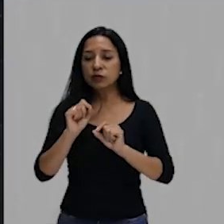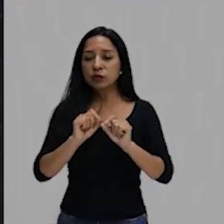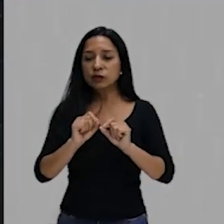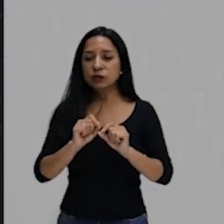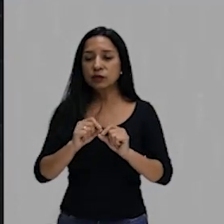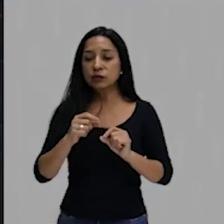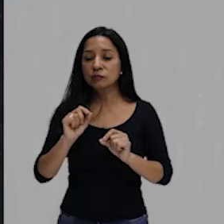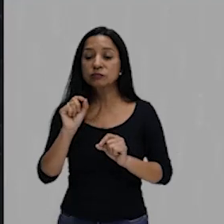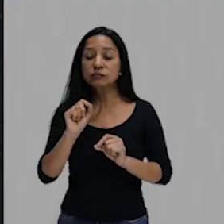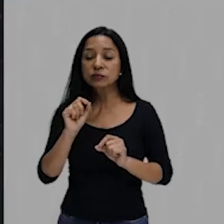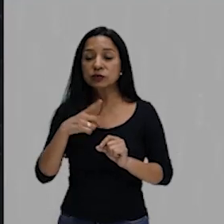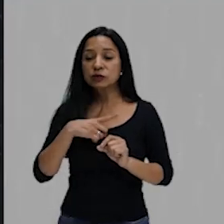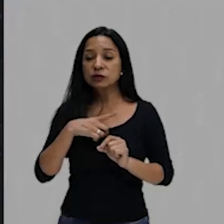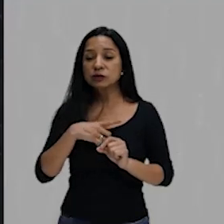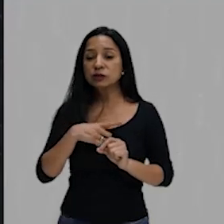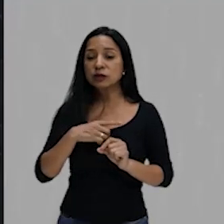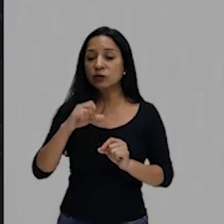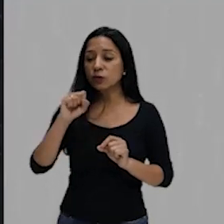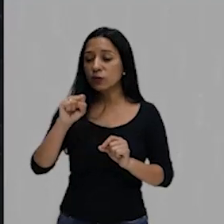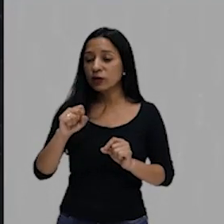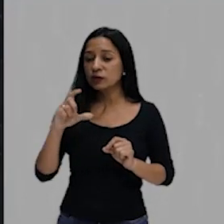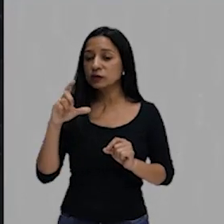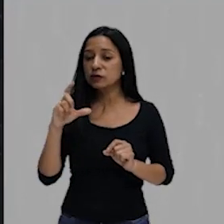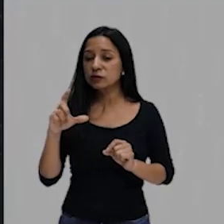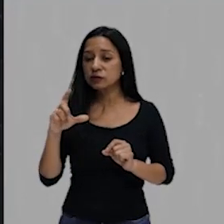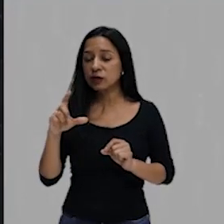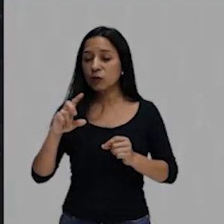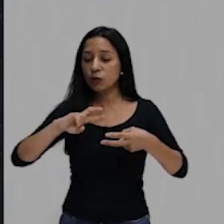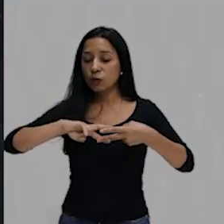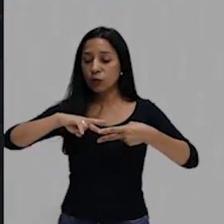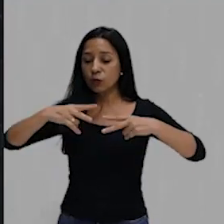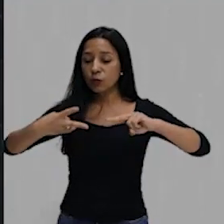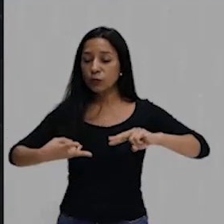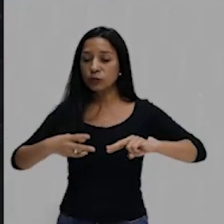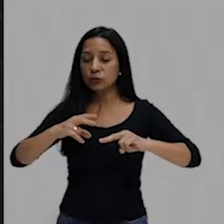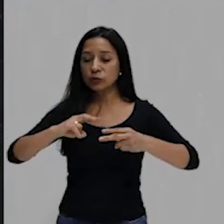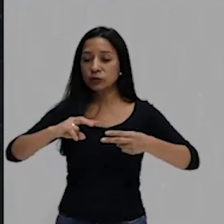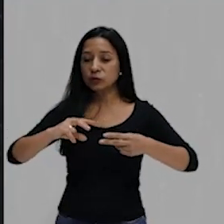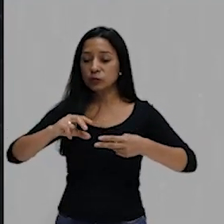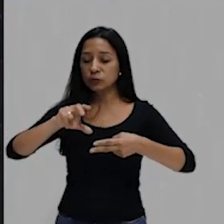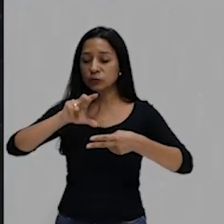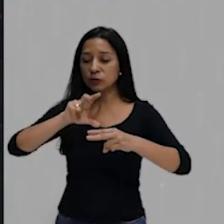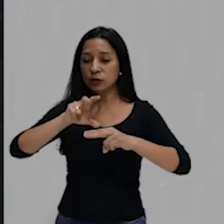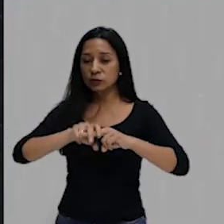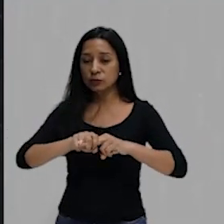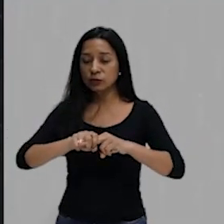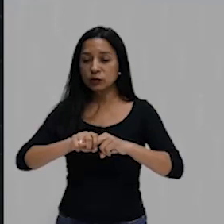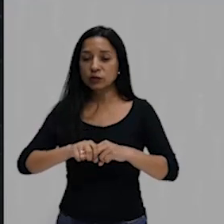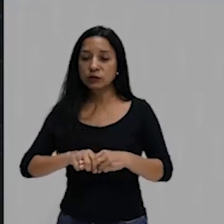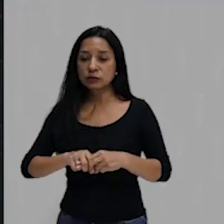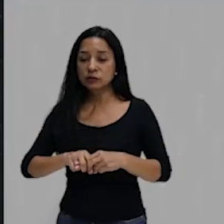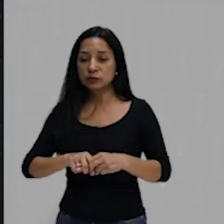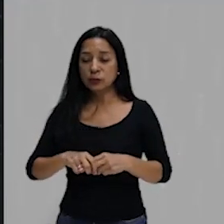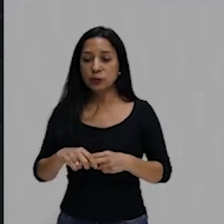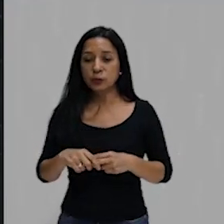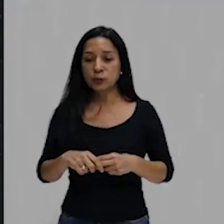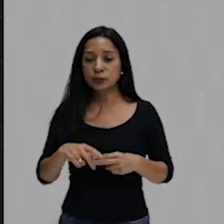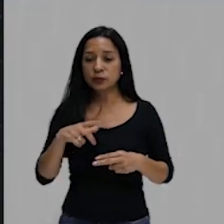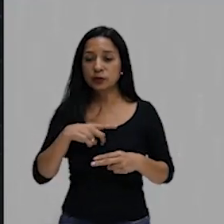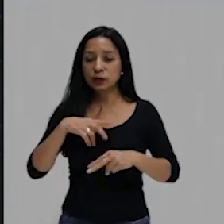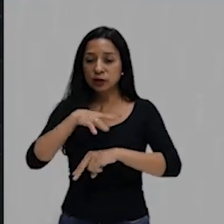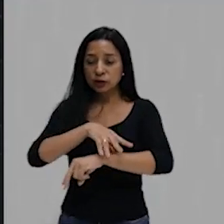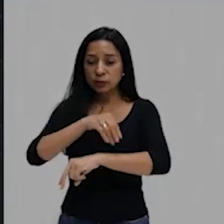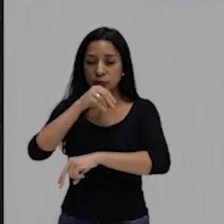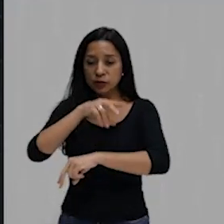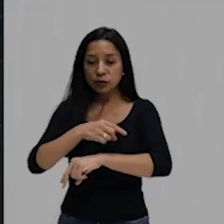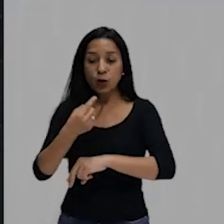S-zão, que é no caso do indivíduo homozigoto dominante e do indivíduo heterozigoto, ele vai ter a pelagem